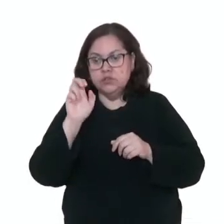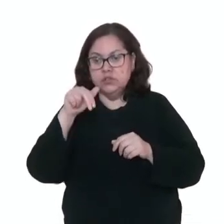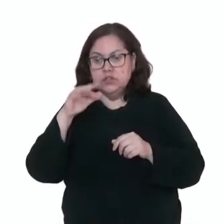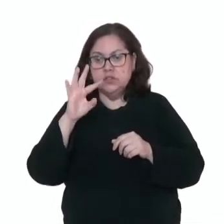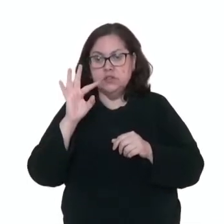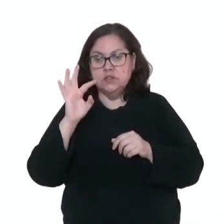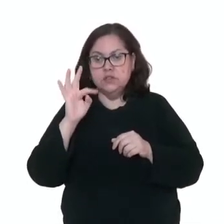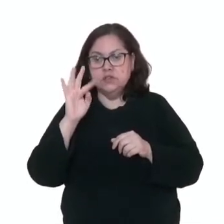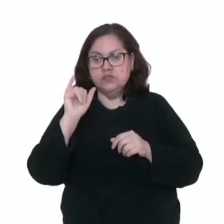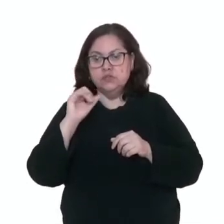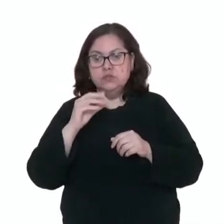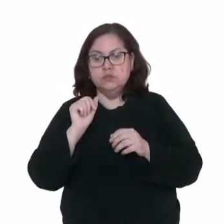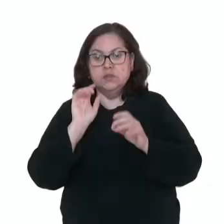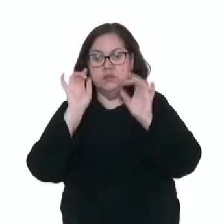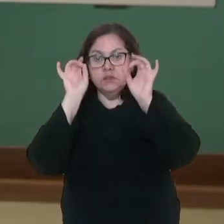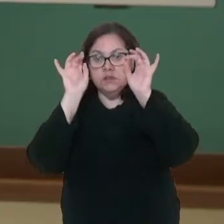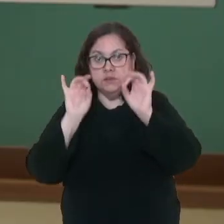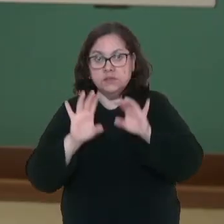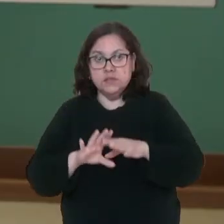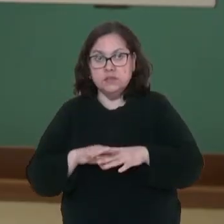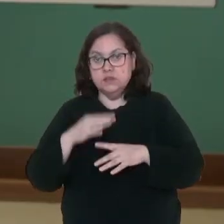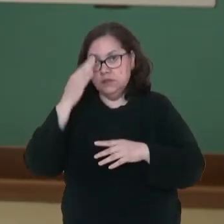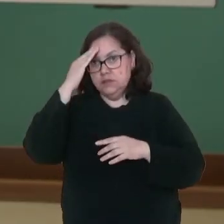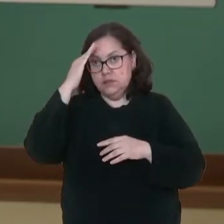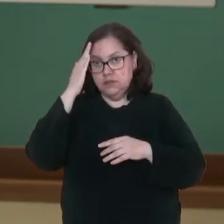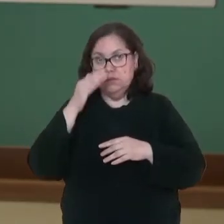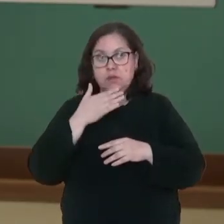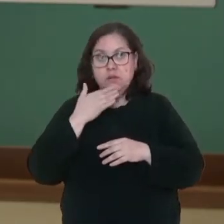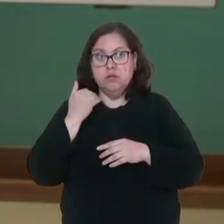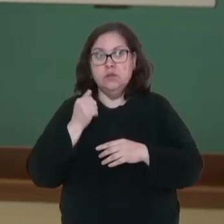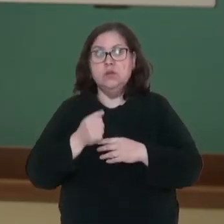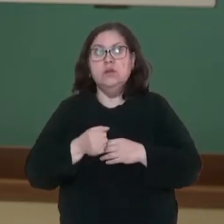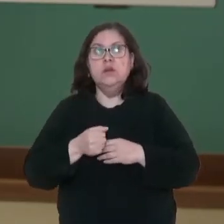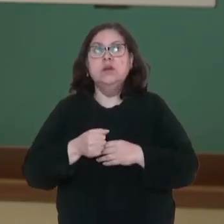laboratório especializado. Vamos entender melhor isso?